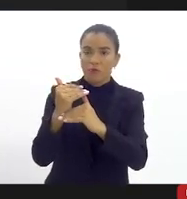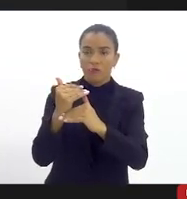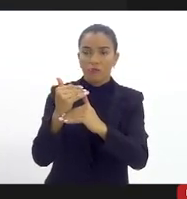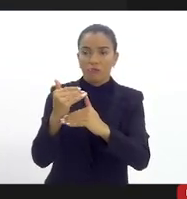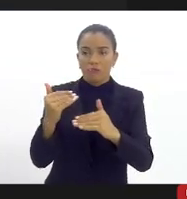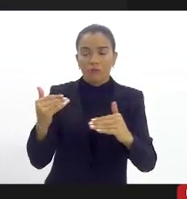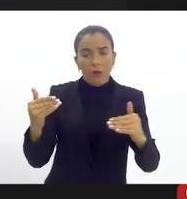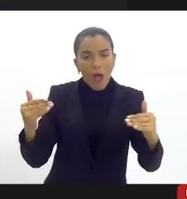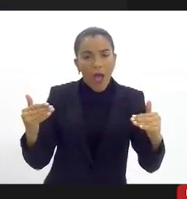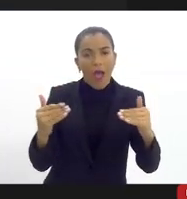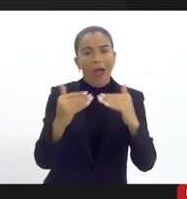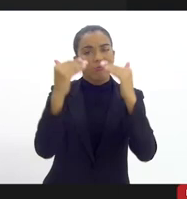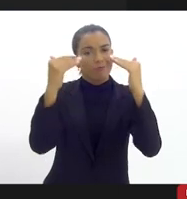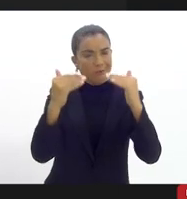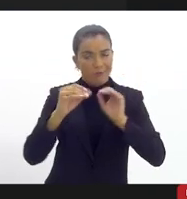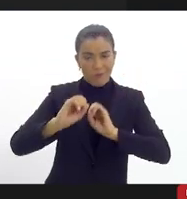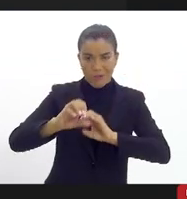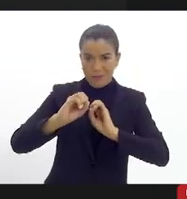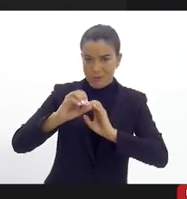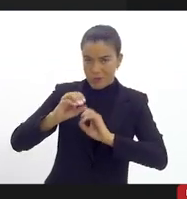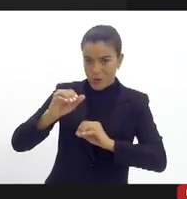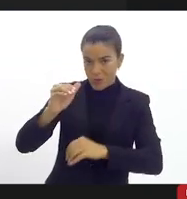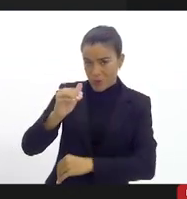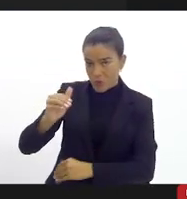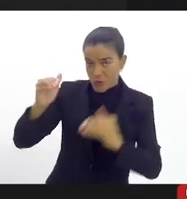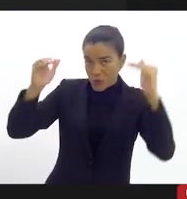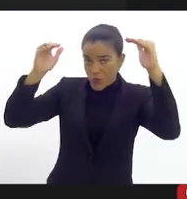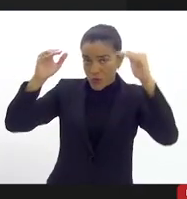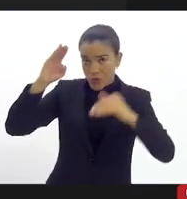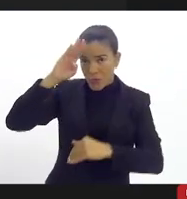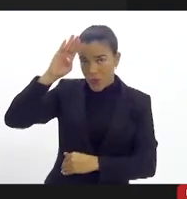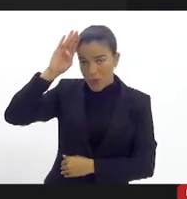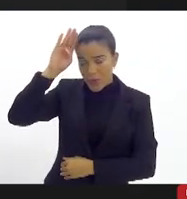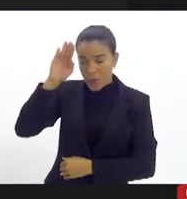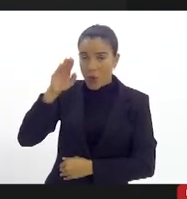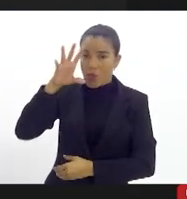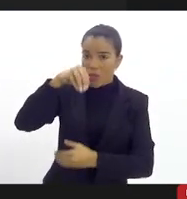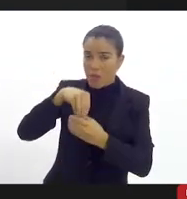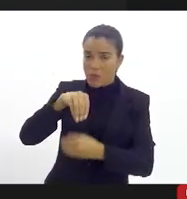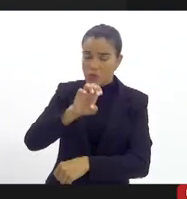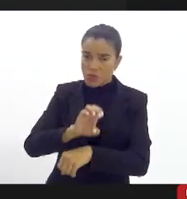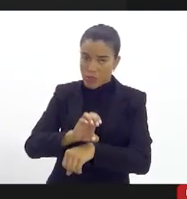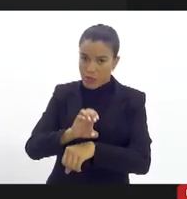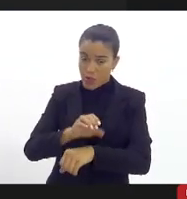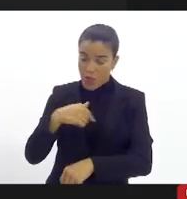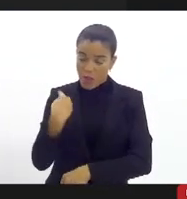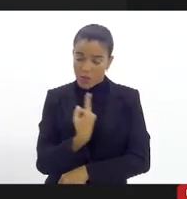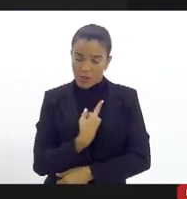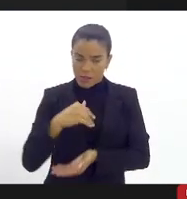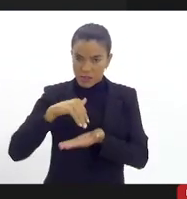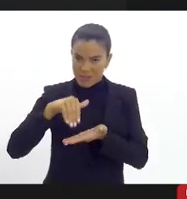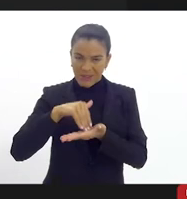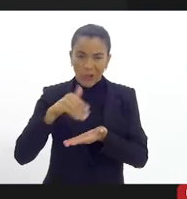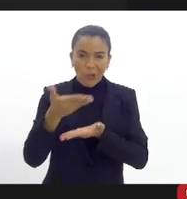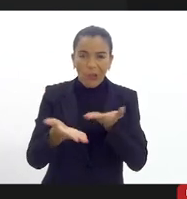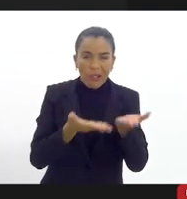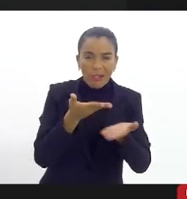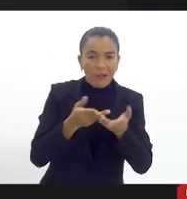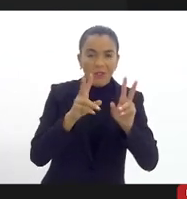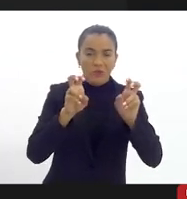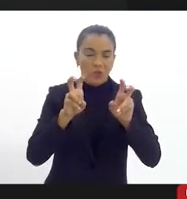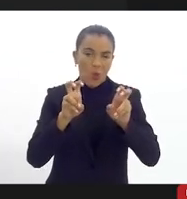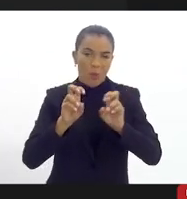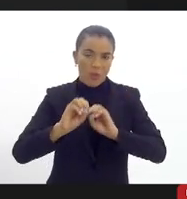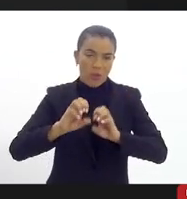do ensino superior privado nosso estado a nossa secretaria ela não lida com a questão do ensino superior